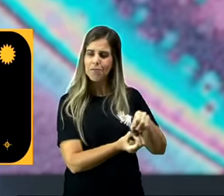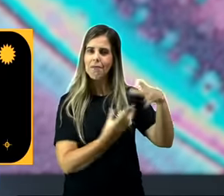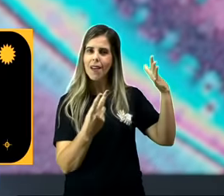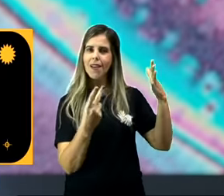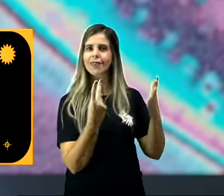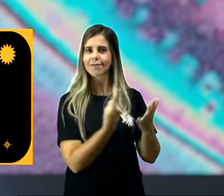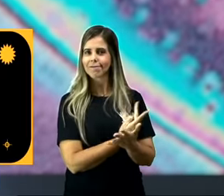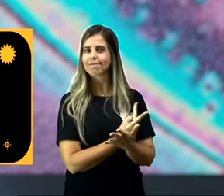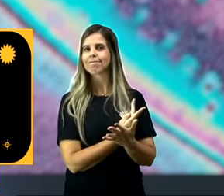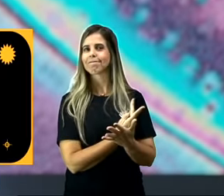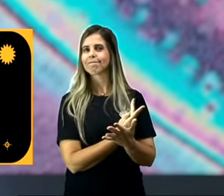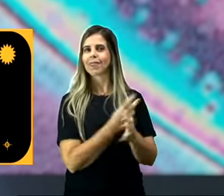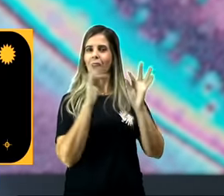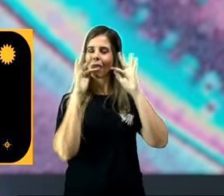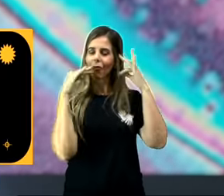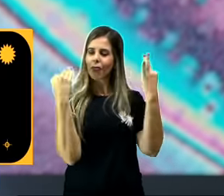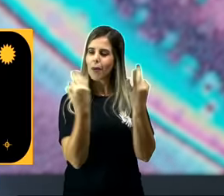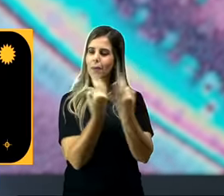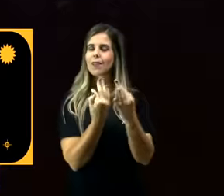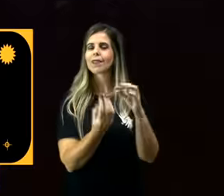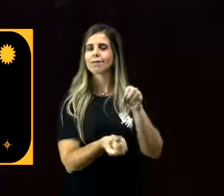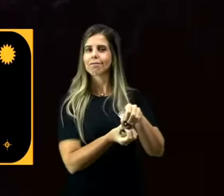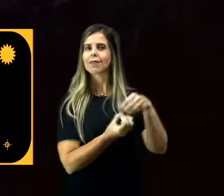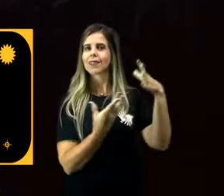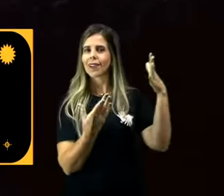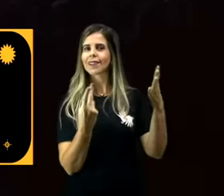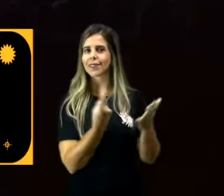Alguém recebe essa palavra aqui?